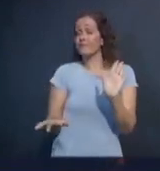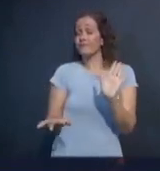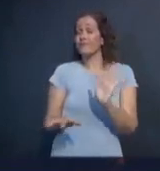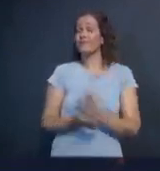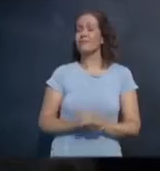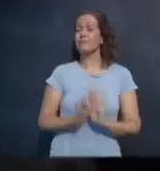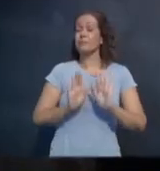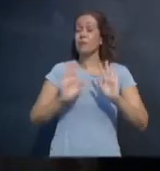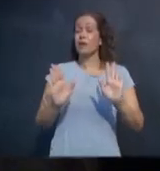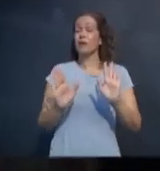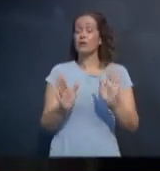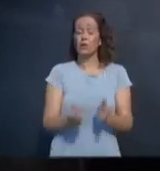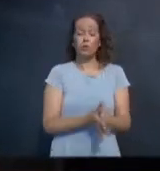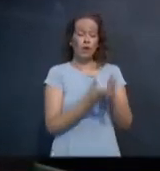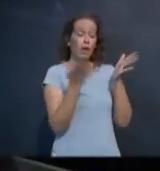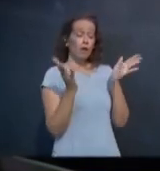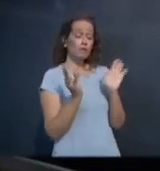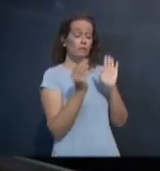basta.